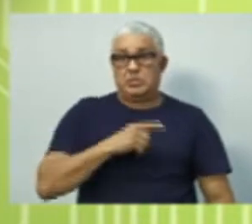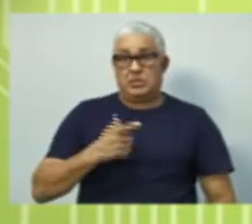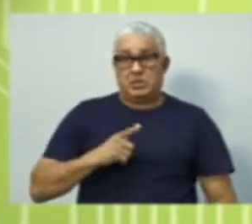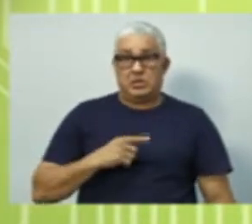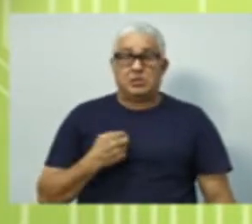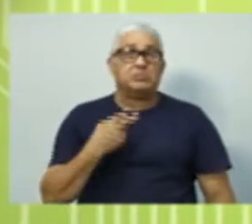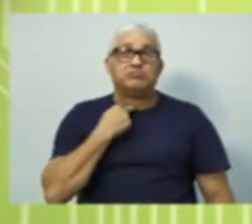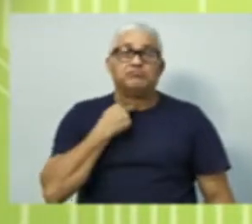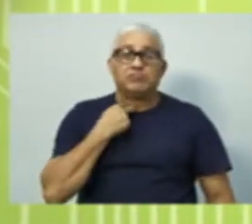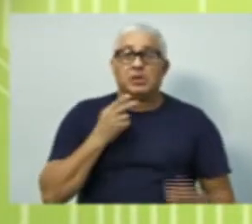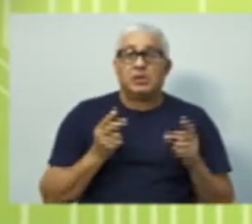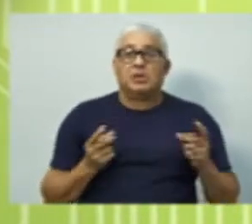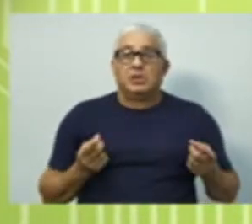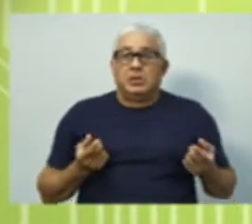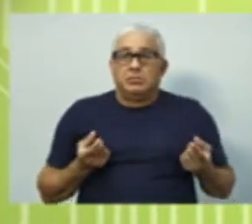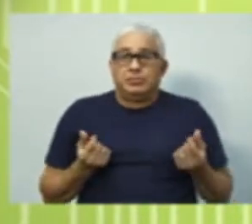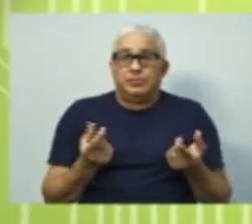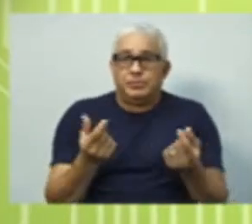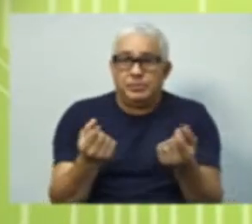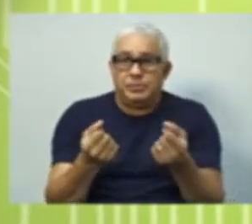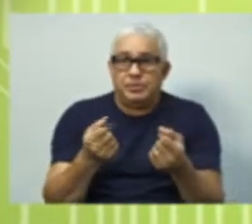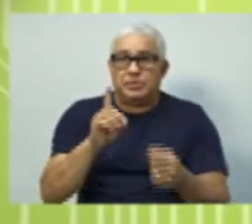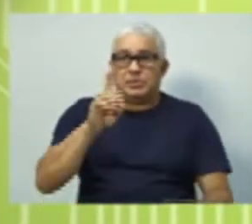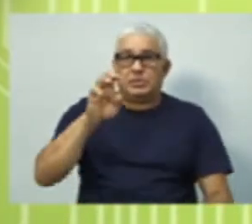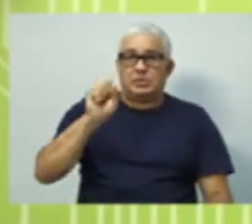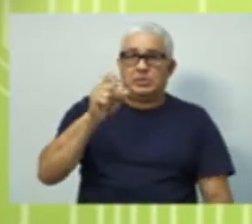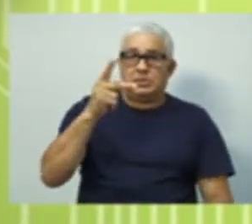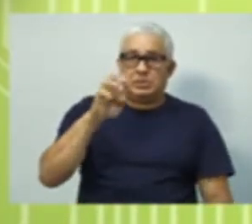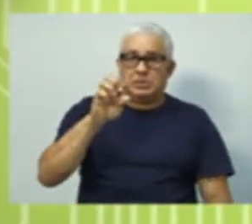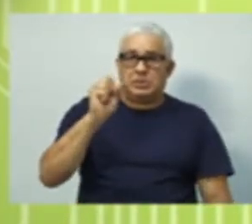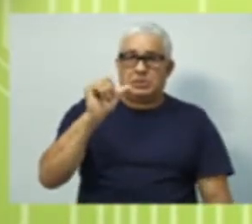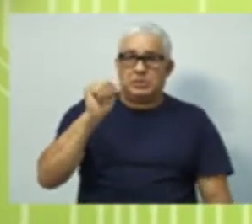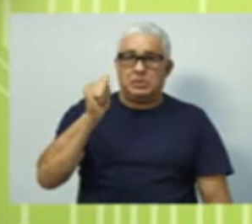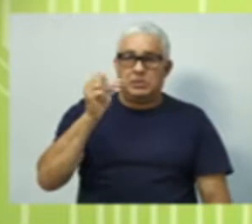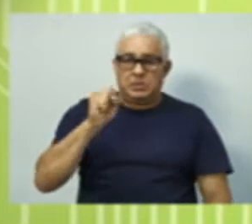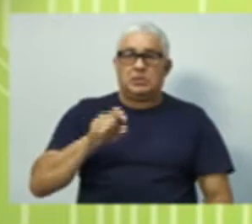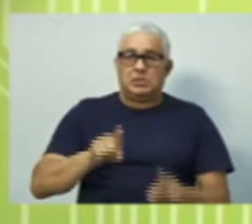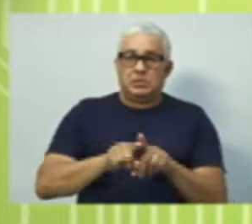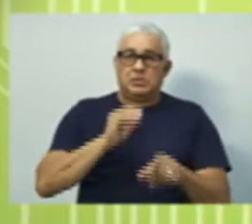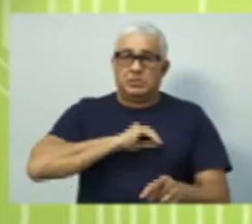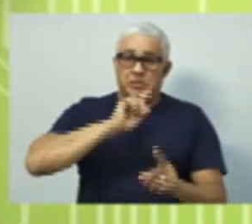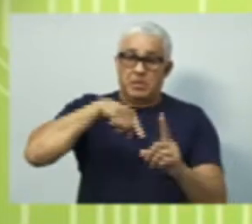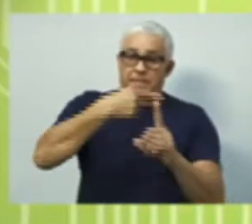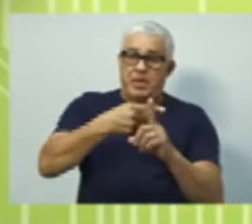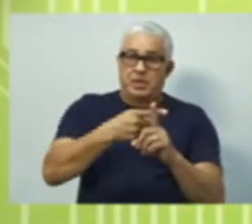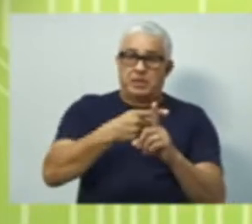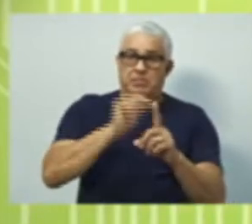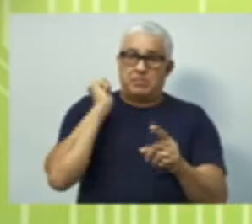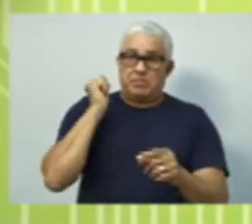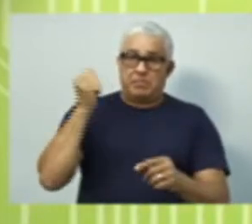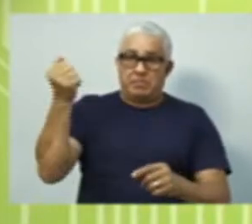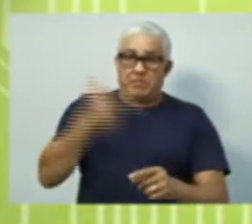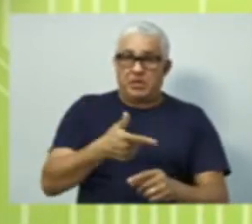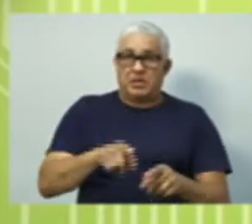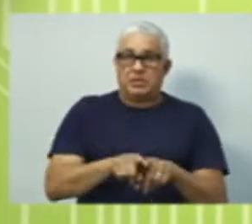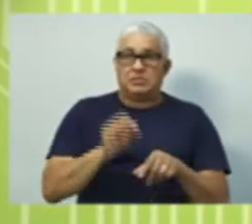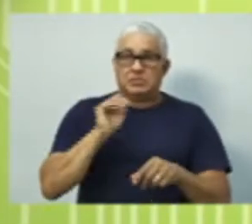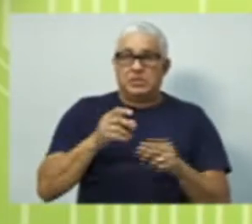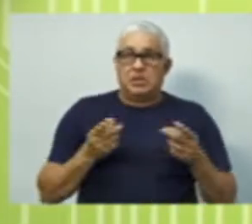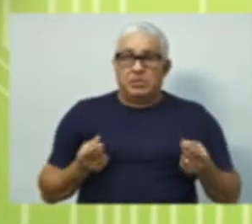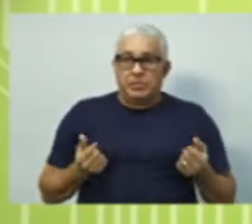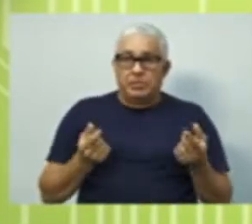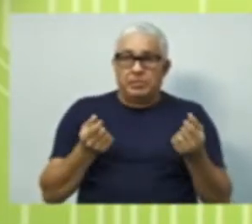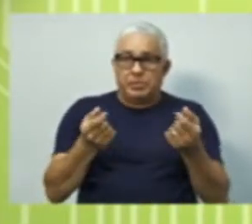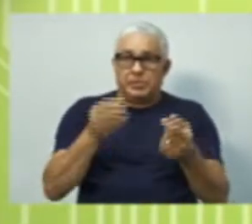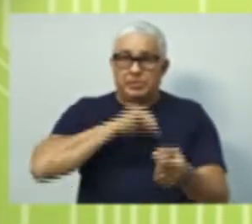posso gastar, ou pelo menos não ter despesas que vão além desse meu X. Aí se eu gastar mais do que